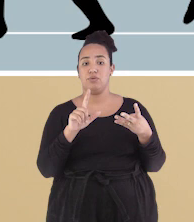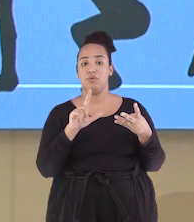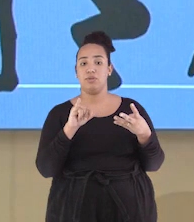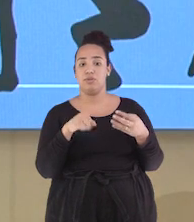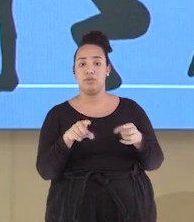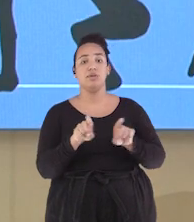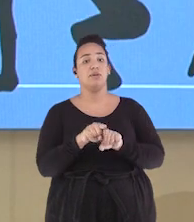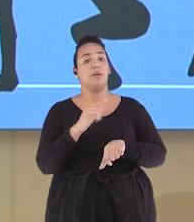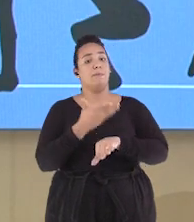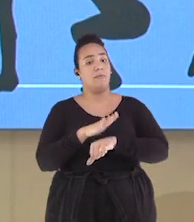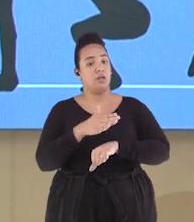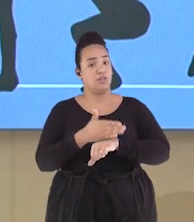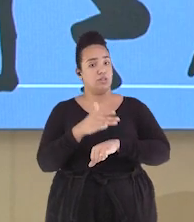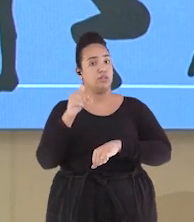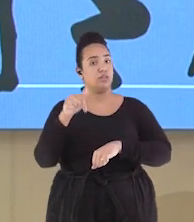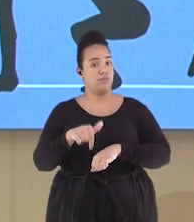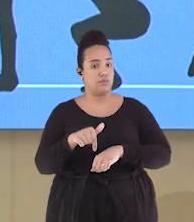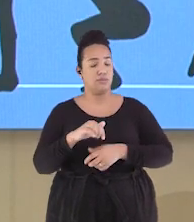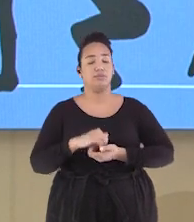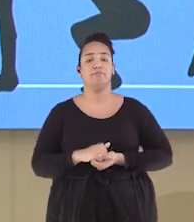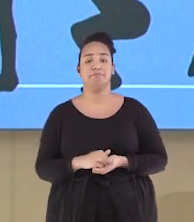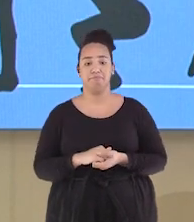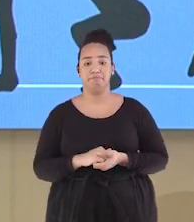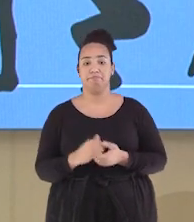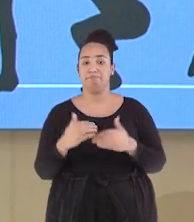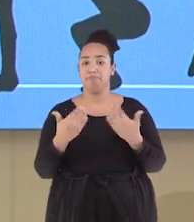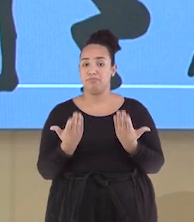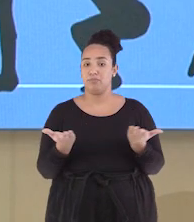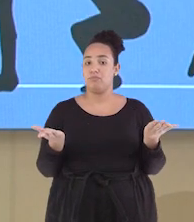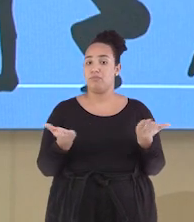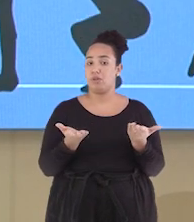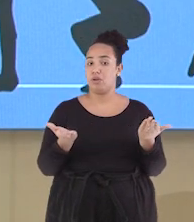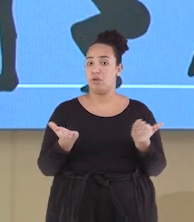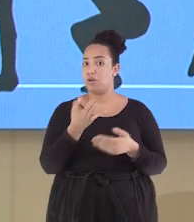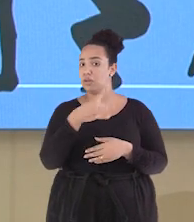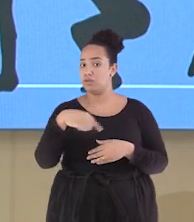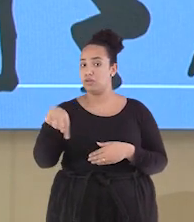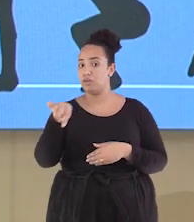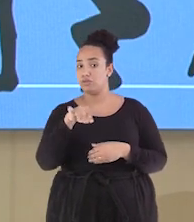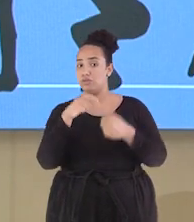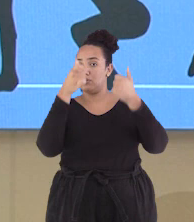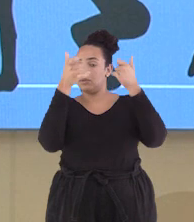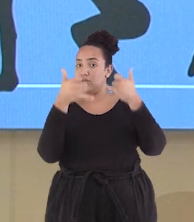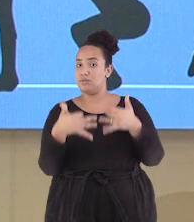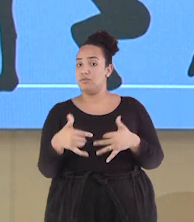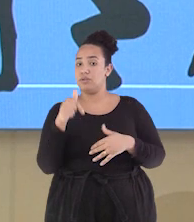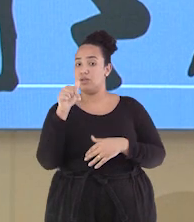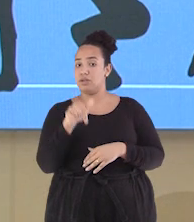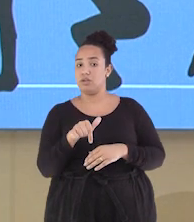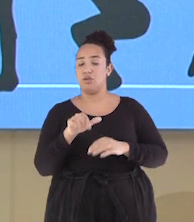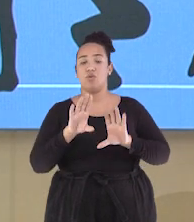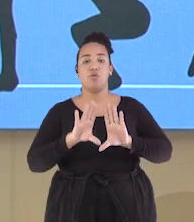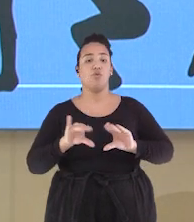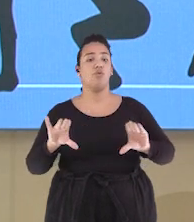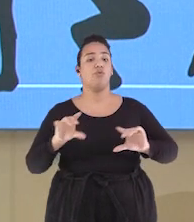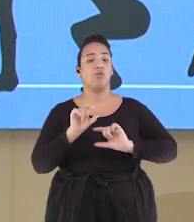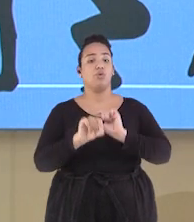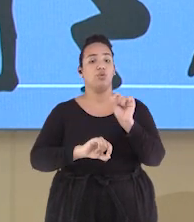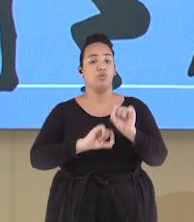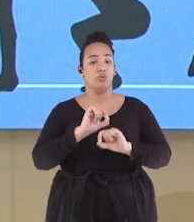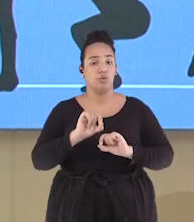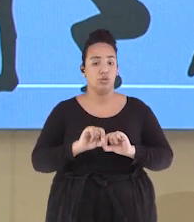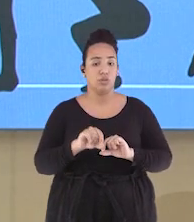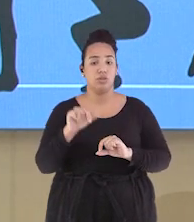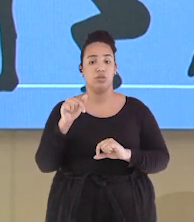miofacial. Só vamos acrescentar alguns benefícios dessa liberação: alívio de dores crônicas, alívio de